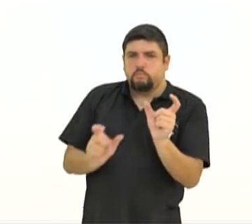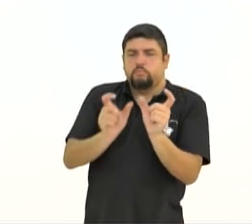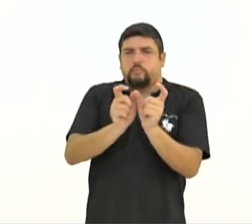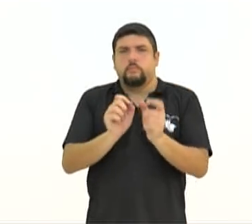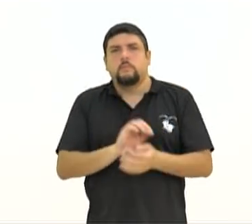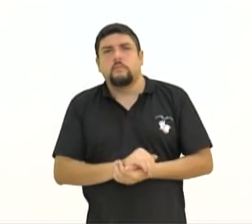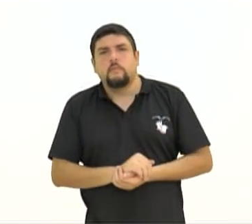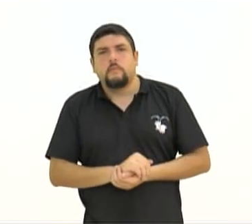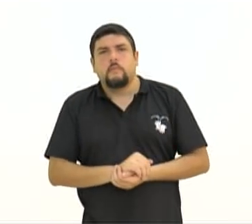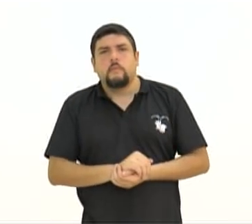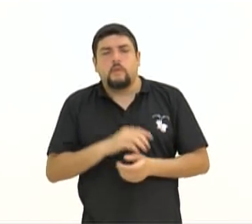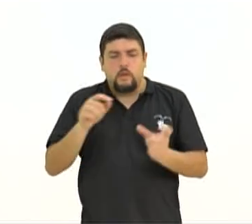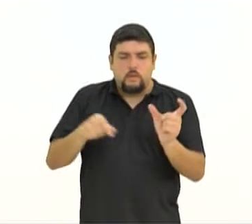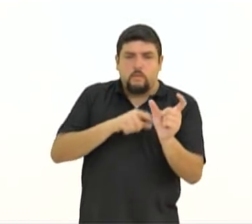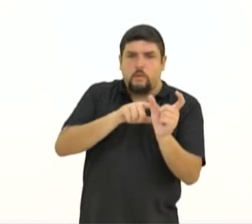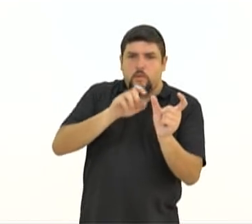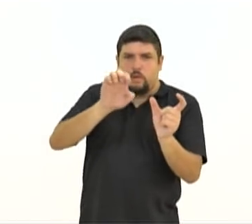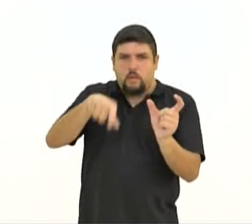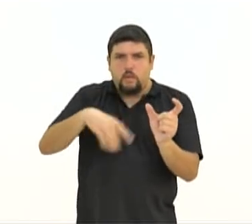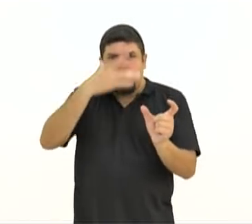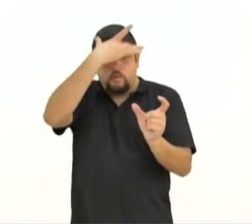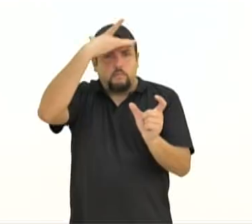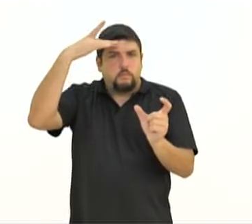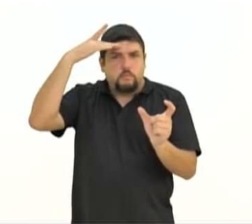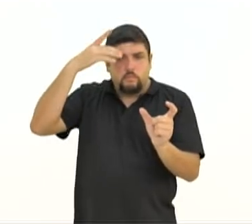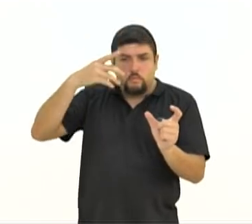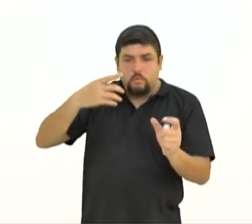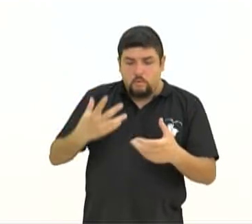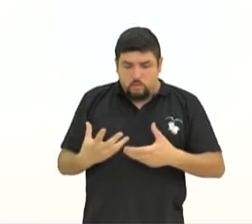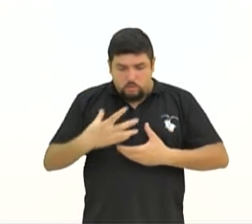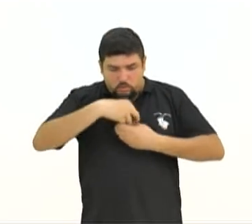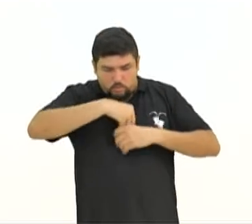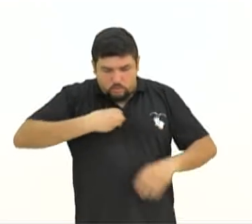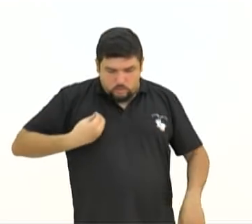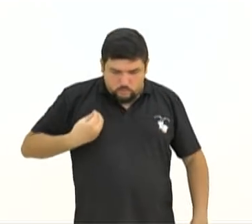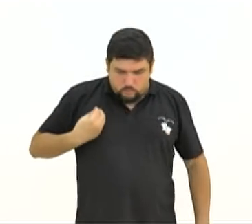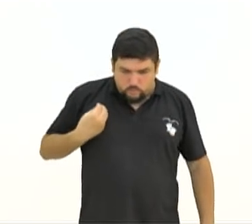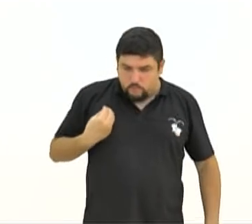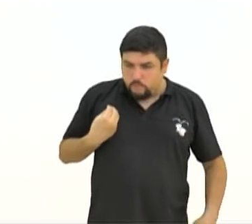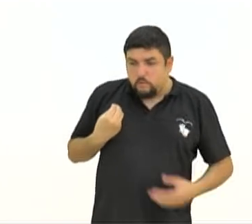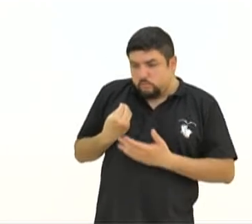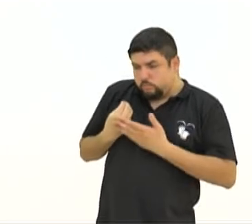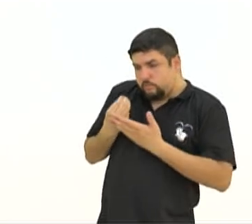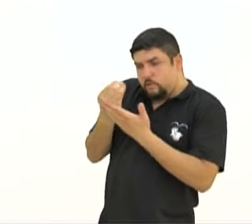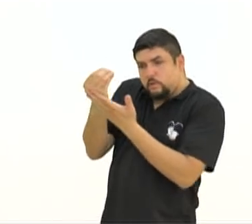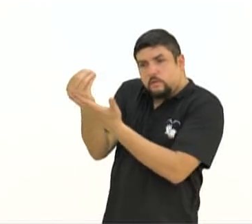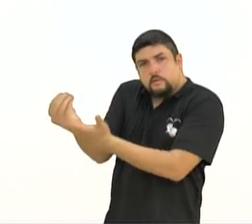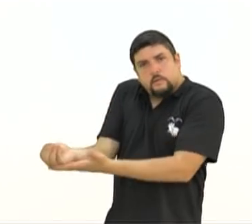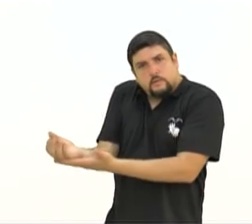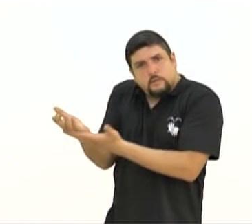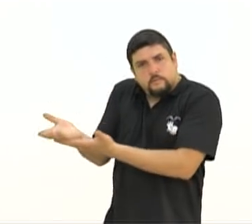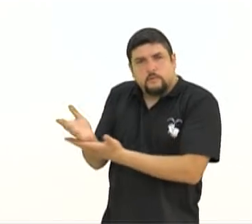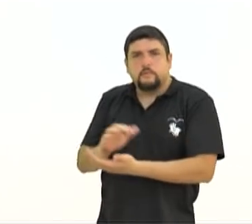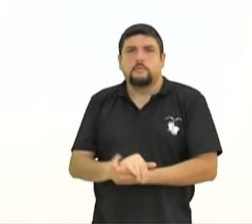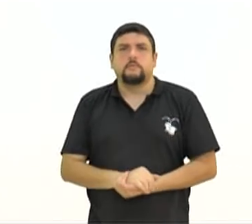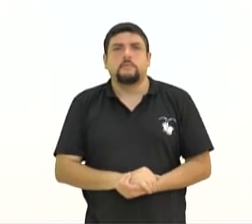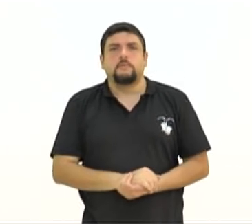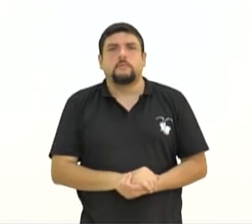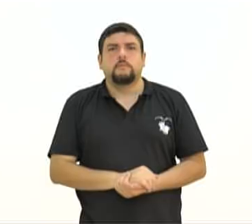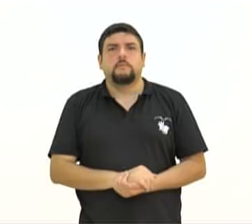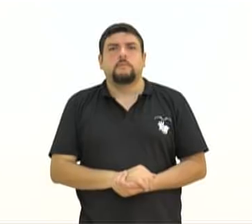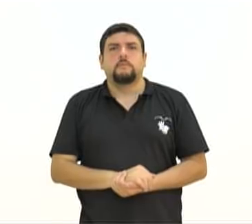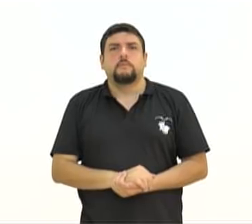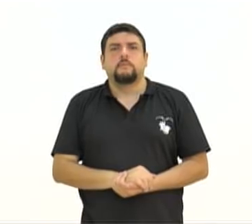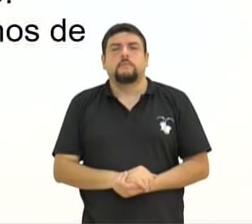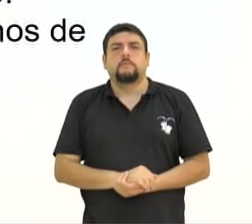palavra pessoa, certo? Então, a gente tem características de pessoa a objetos que não têm vida. Por isso,